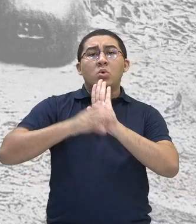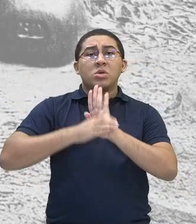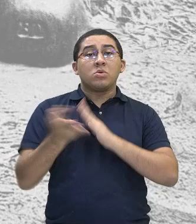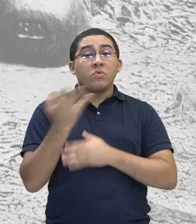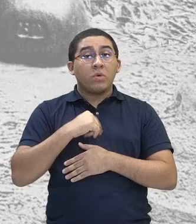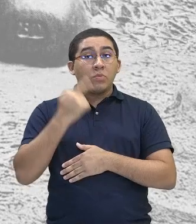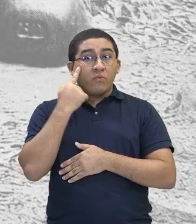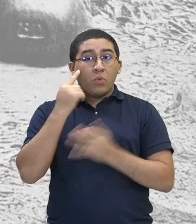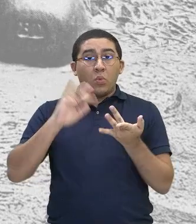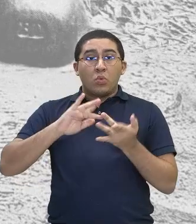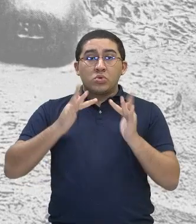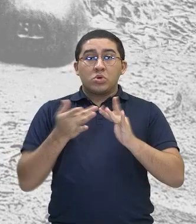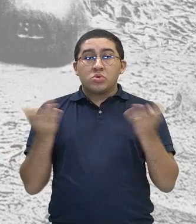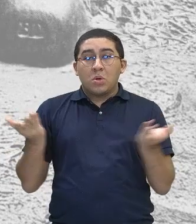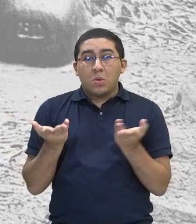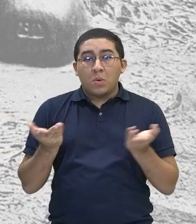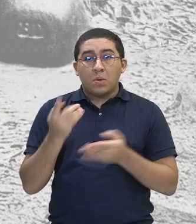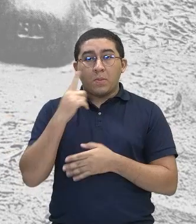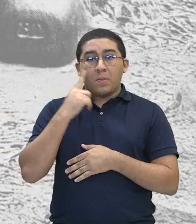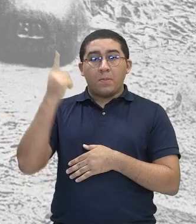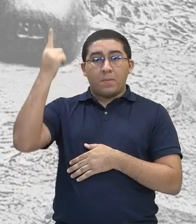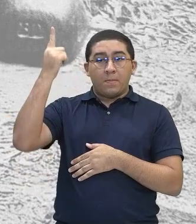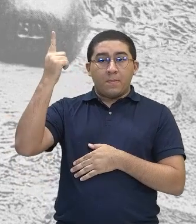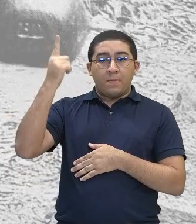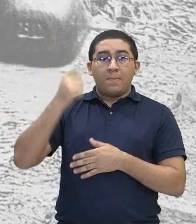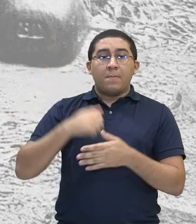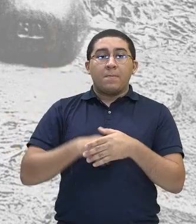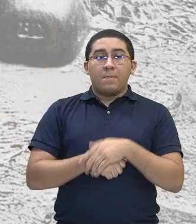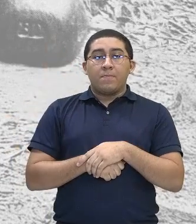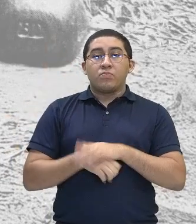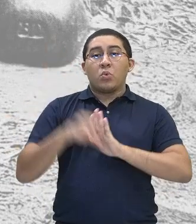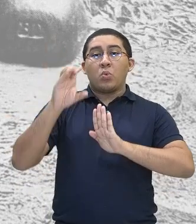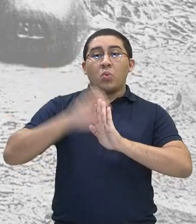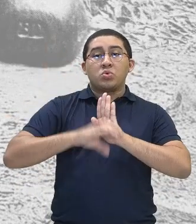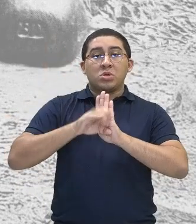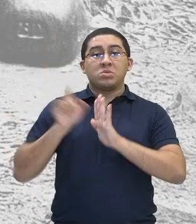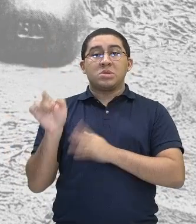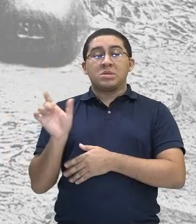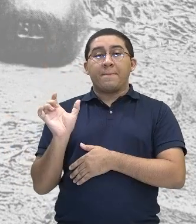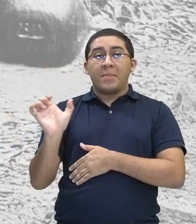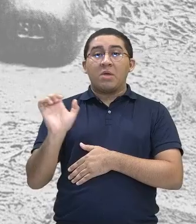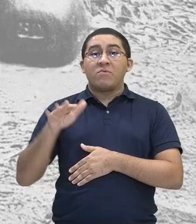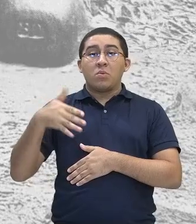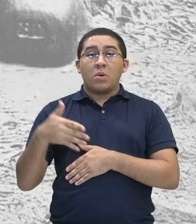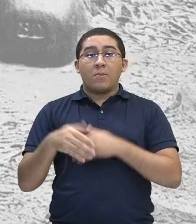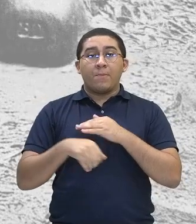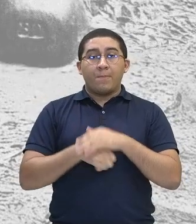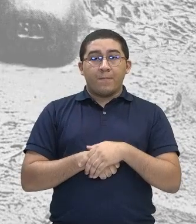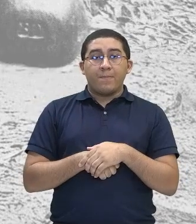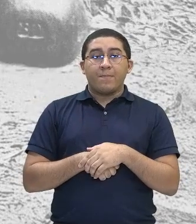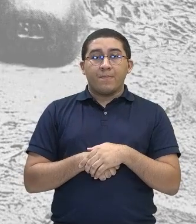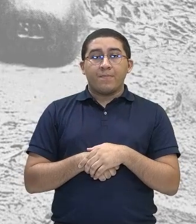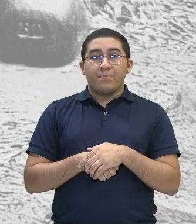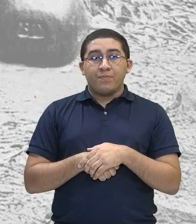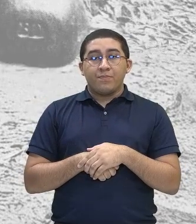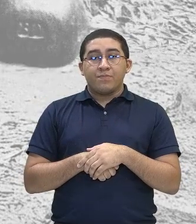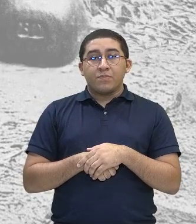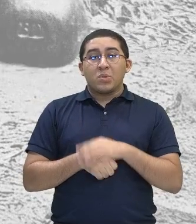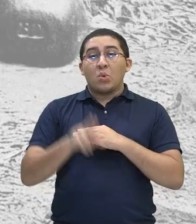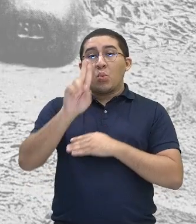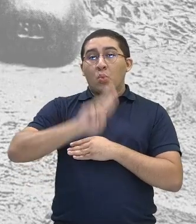com vocês a respeito aqui do cenário? Então, a gente tem como definição da biopirataria a apropriação